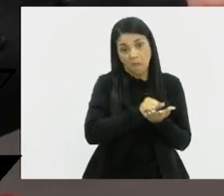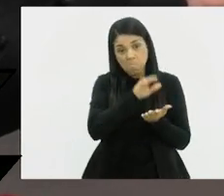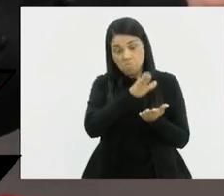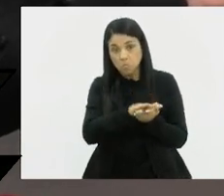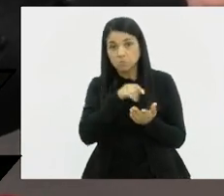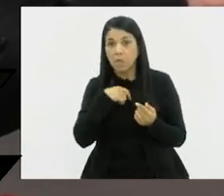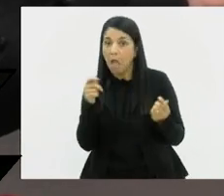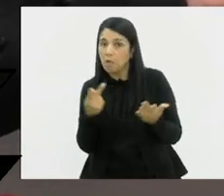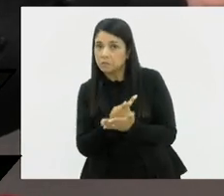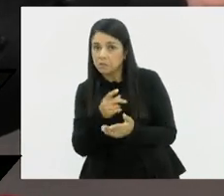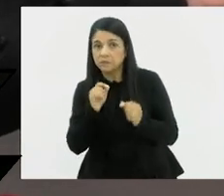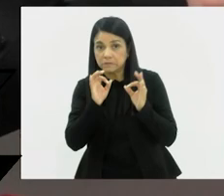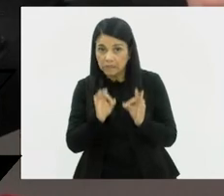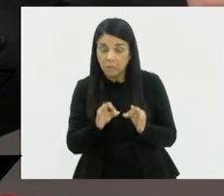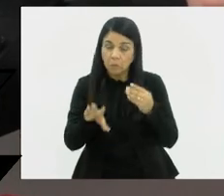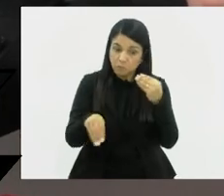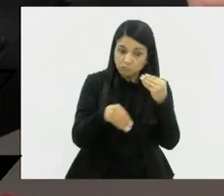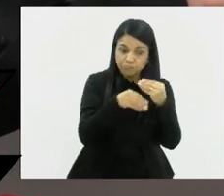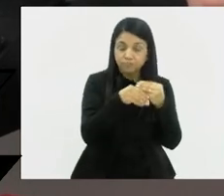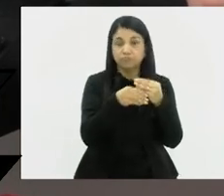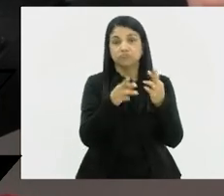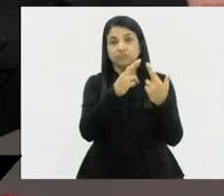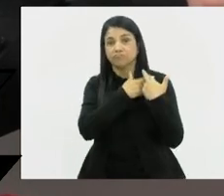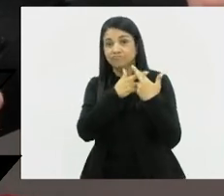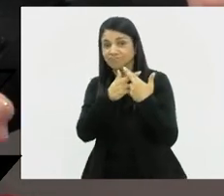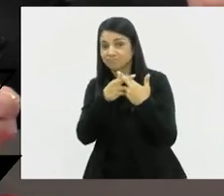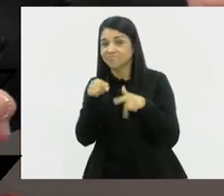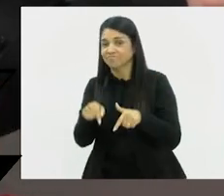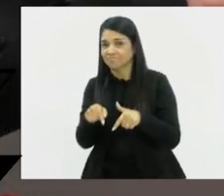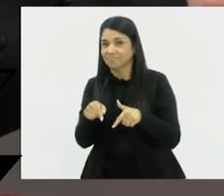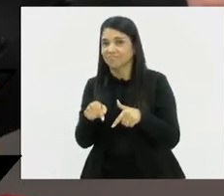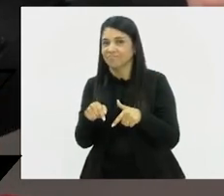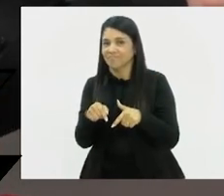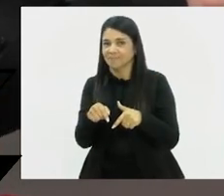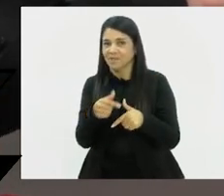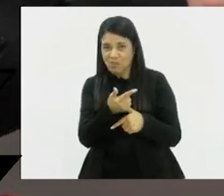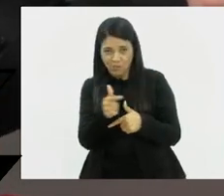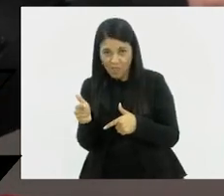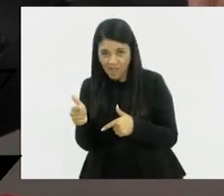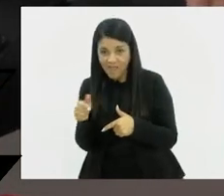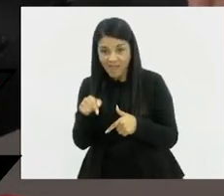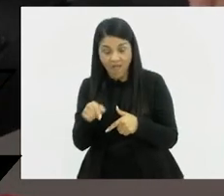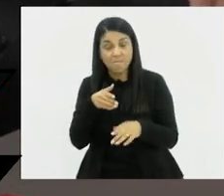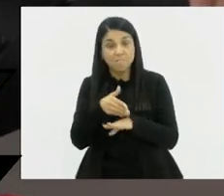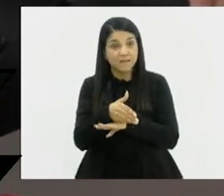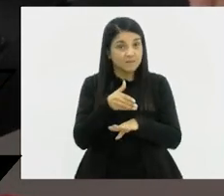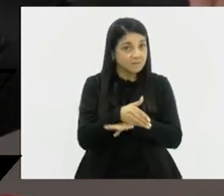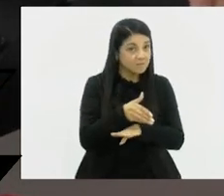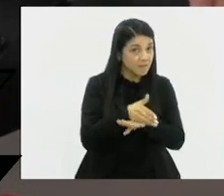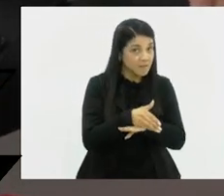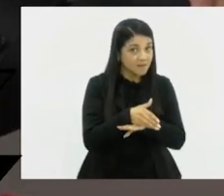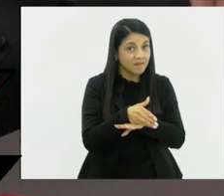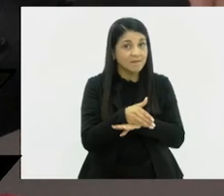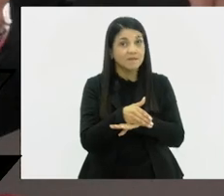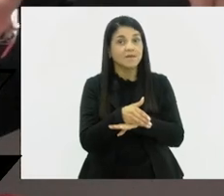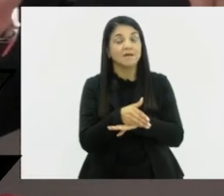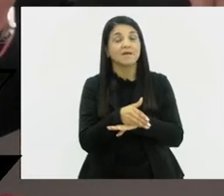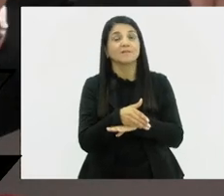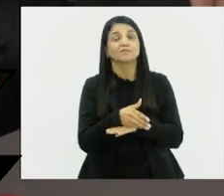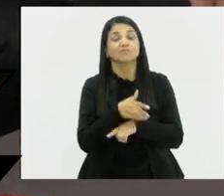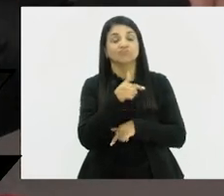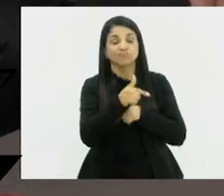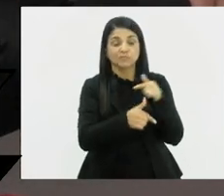mas a gente pode incluir os tutores de posse irresponsável a participar de um serviço